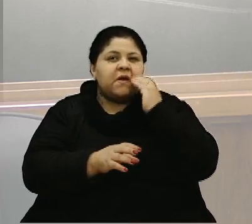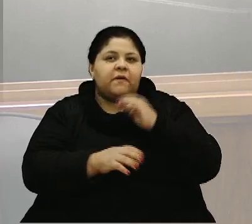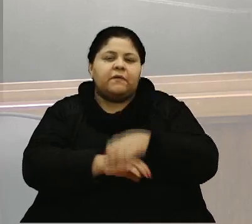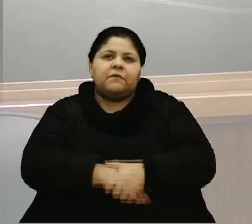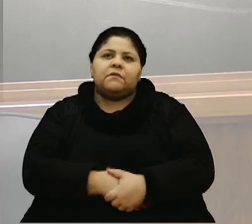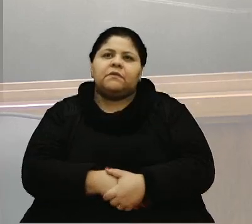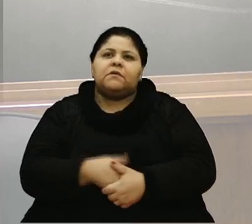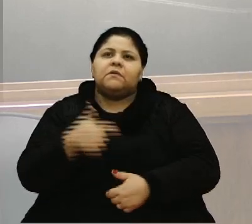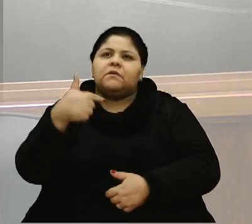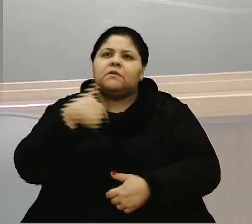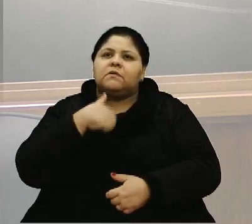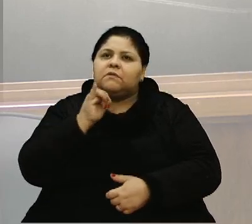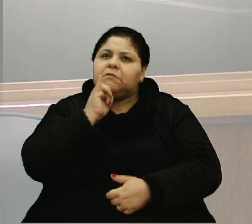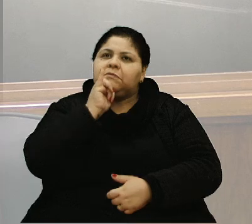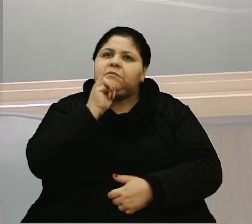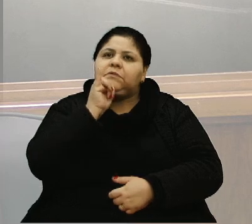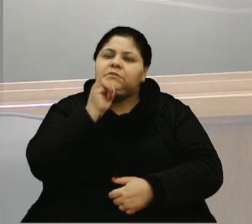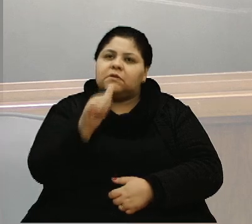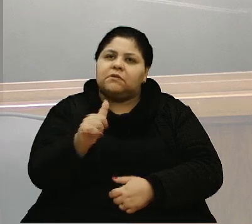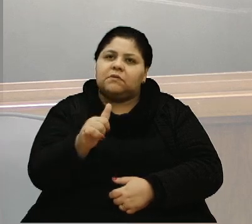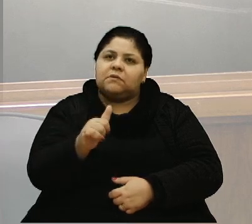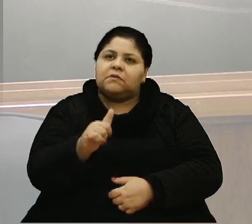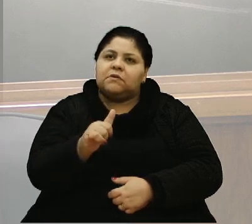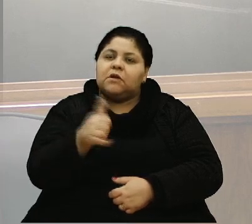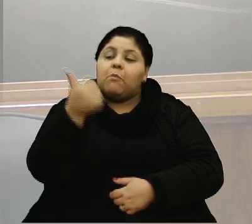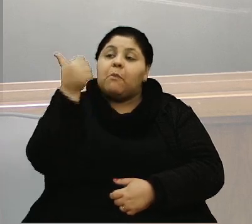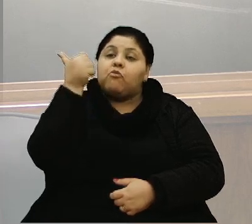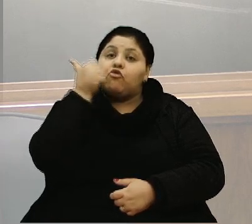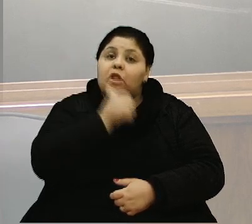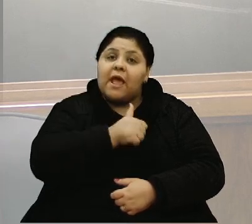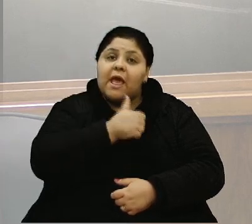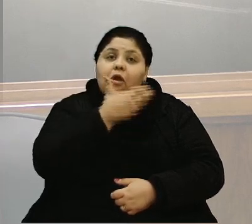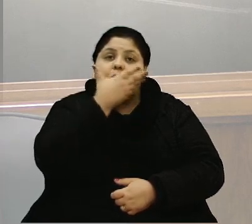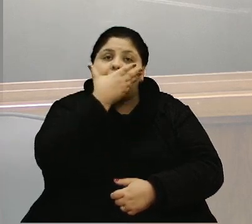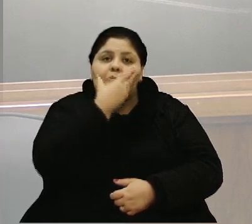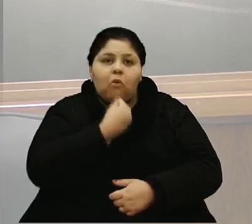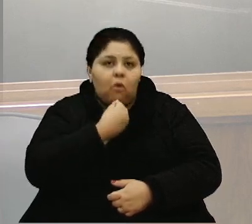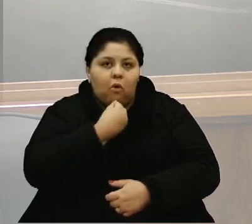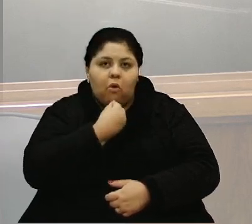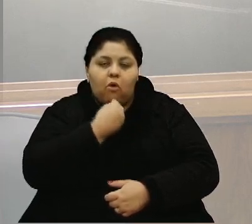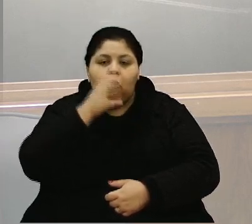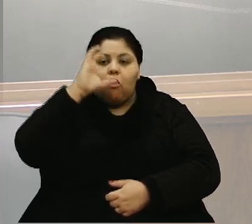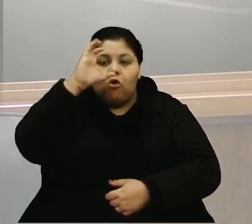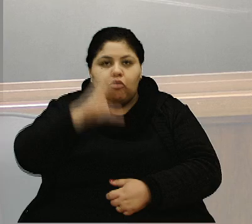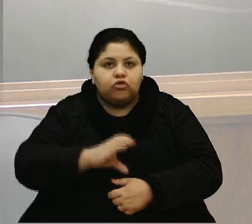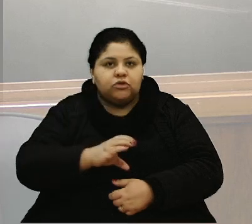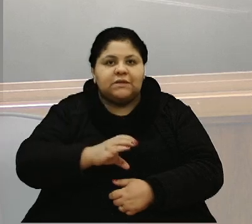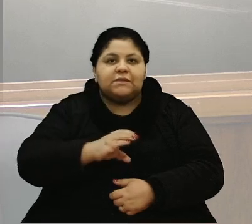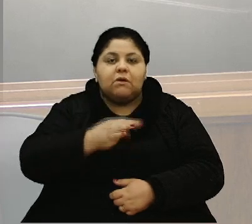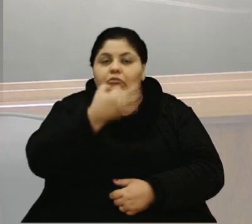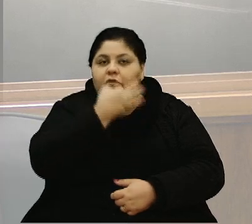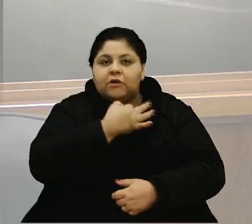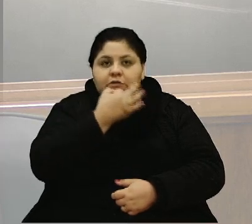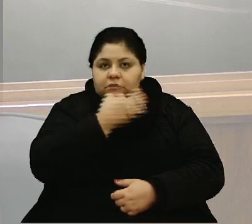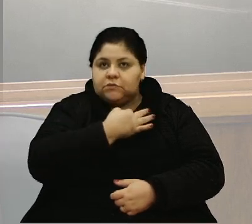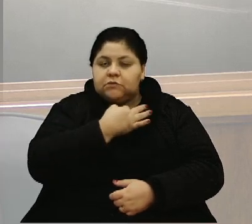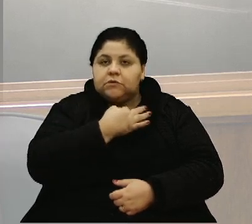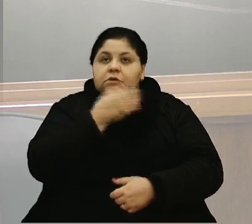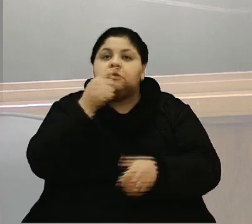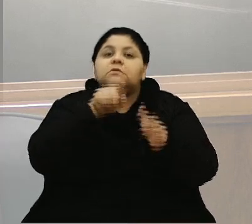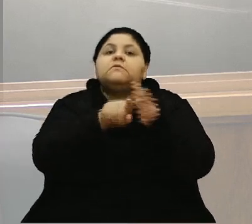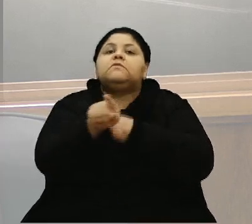E aí eu quero falar contigo, que é uma mulher, que é um homem, cidadão e cidadã caxiense. E te